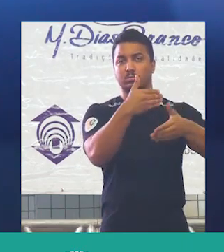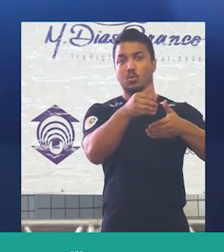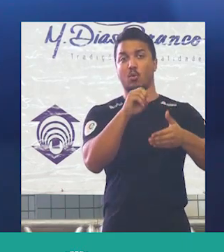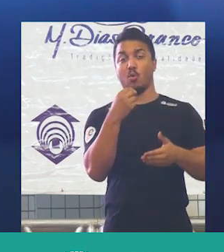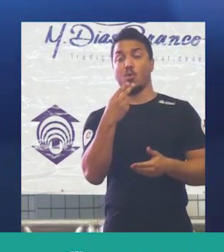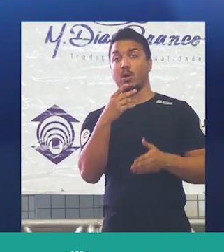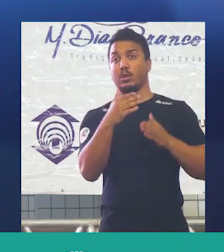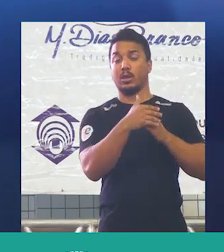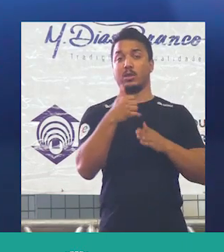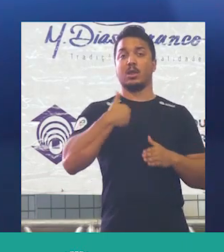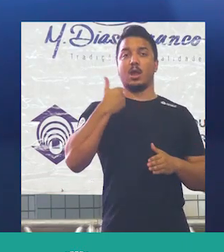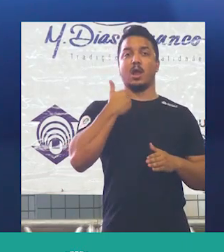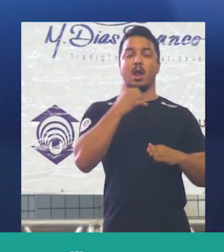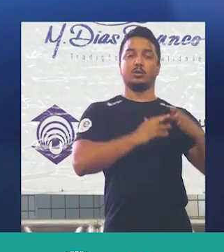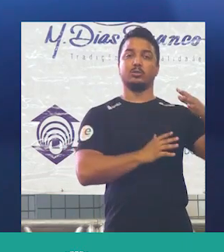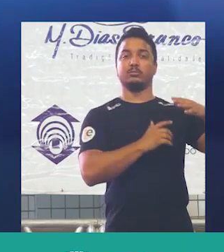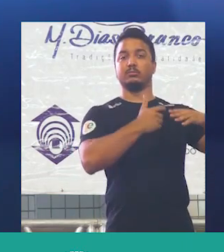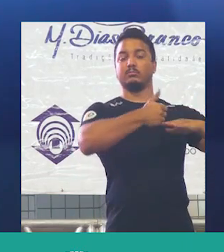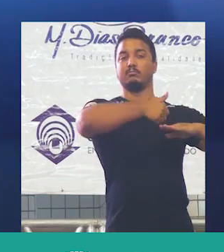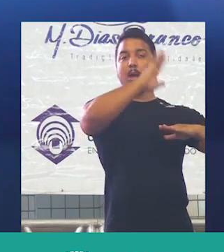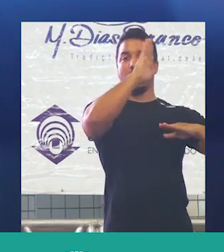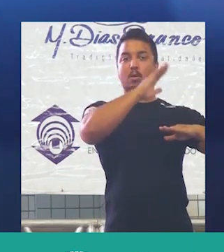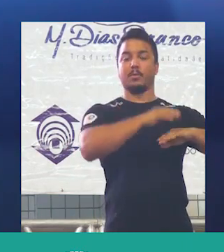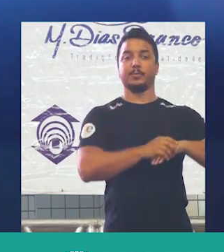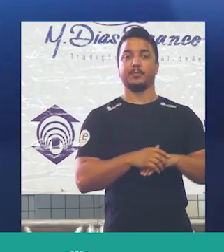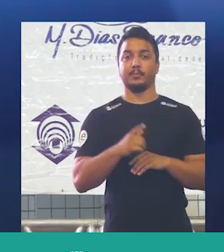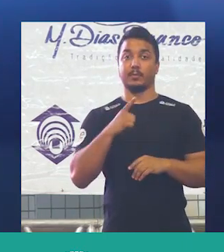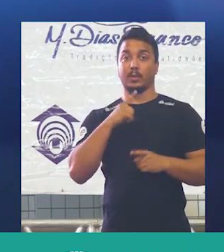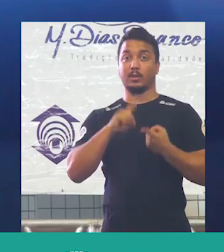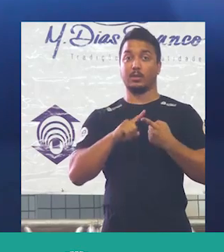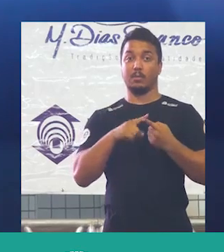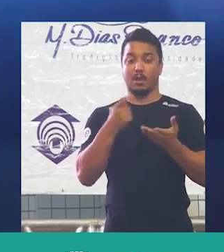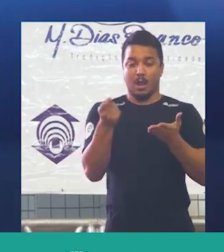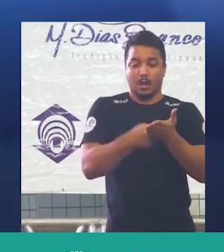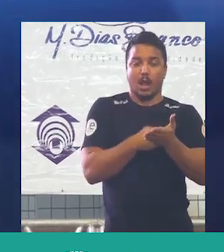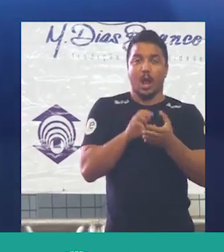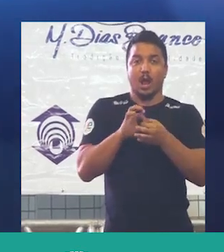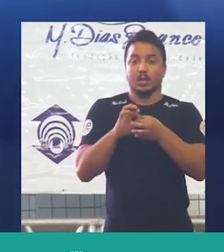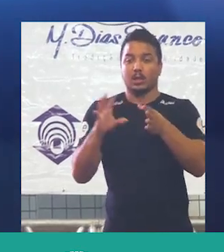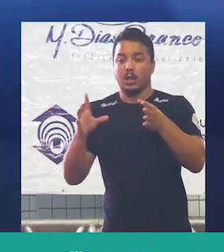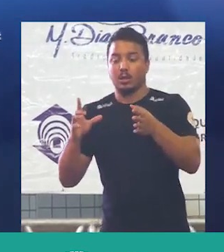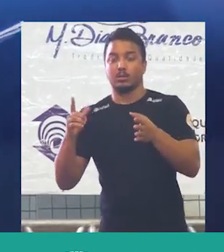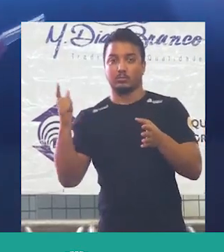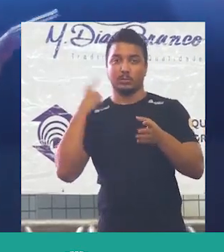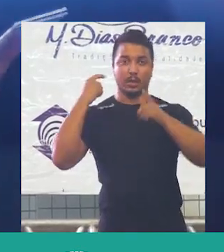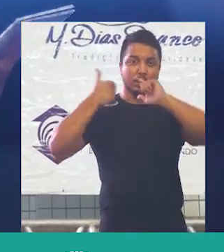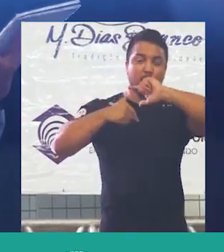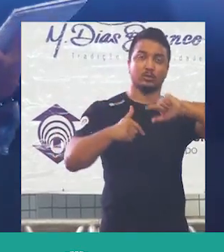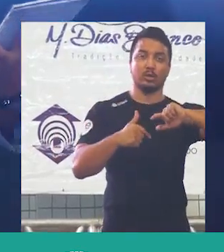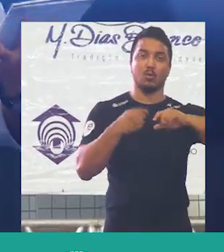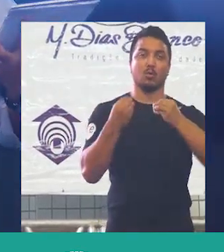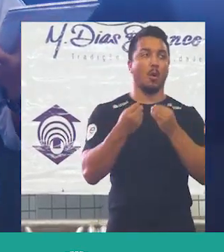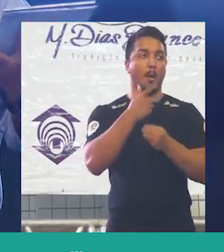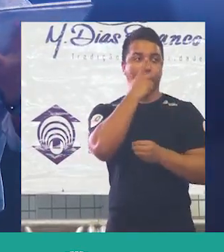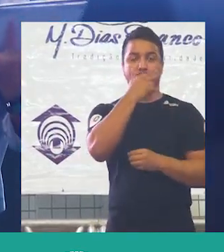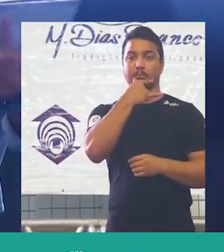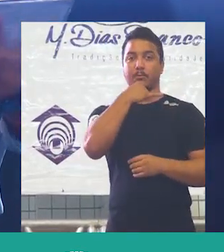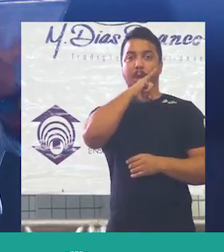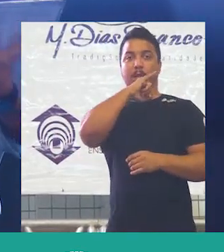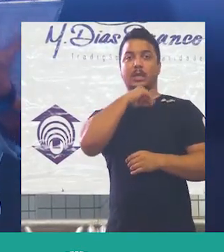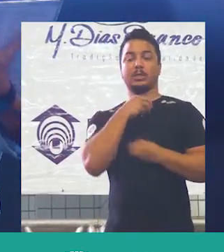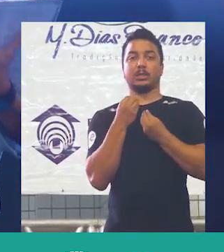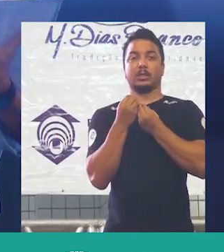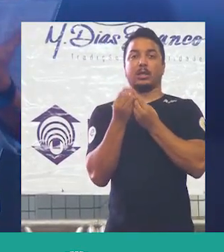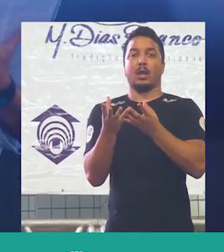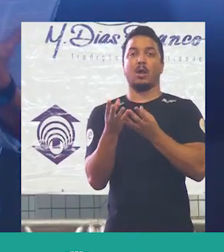até completar a maioridade. E as desejadas cartas, no mais tradicional estilo paternalista,